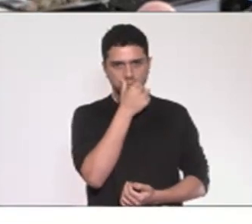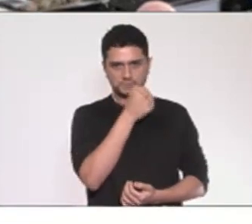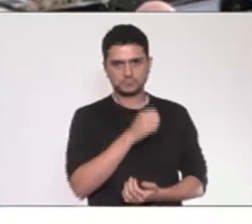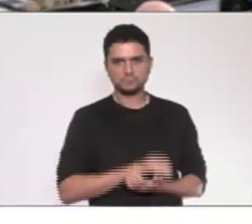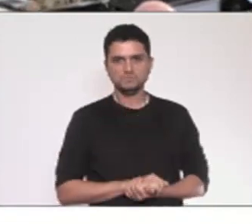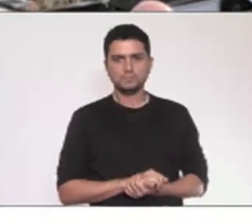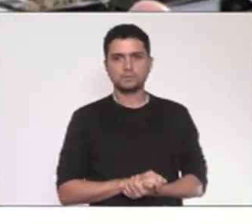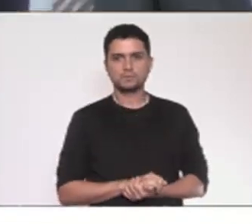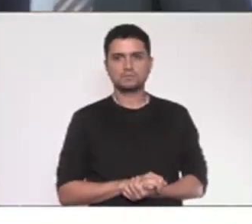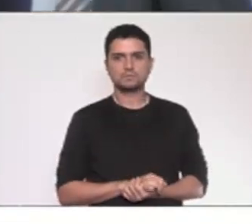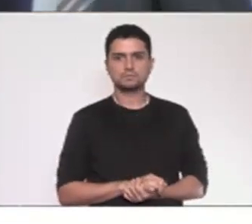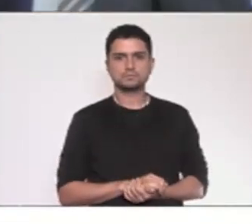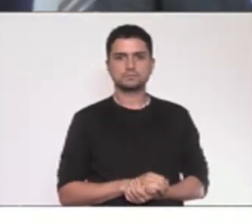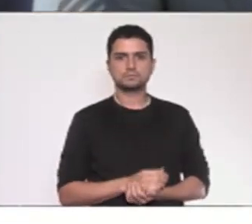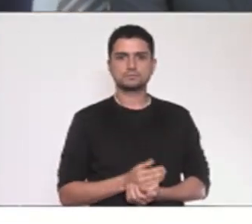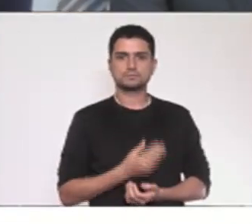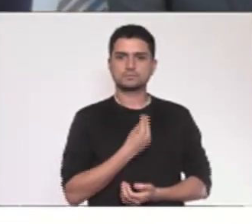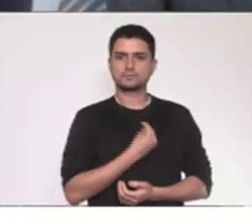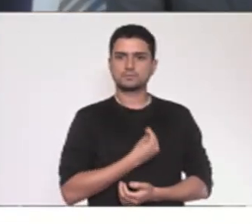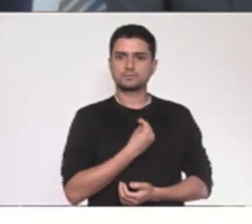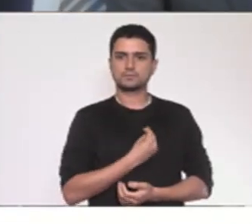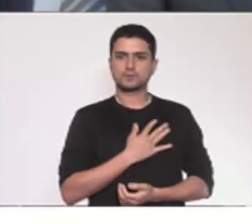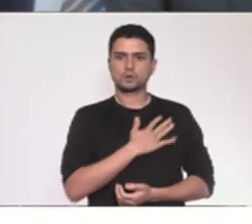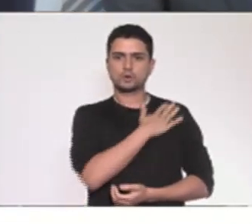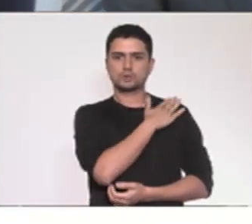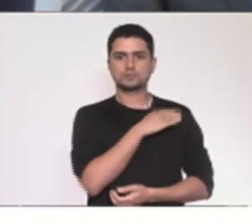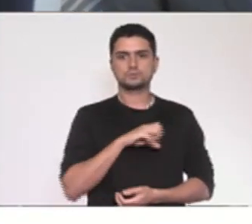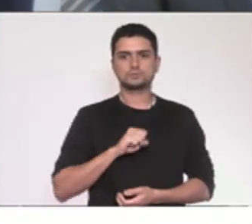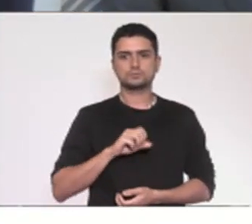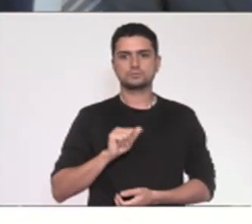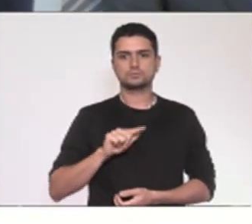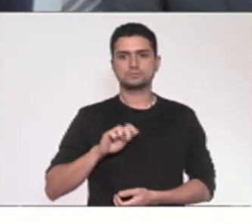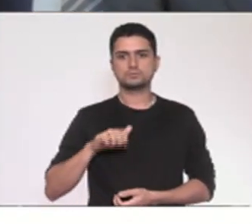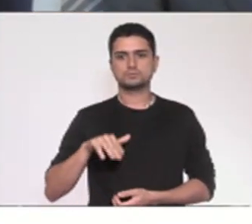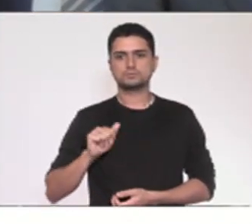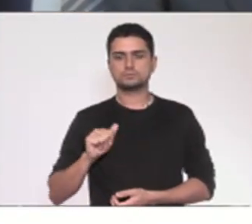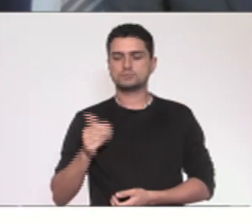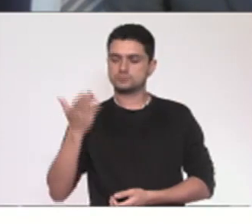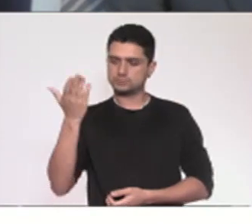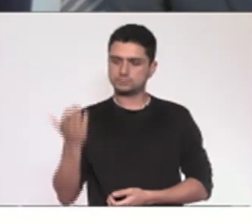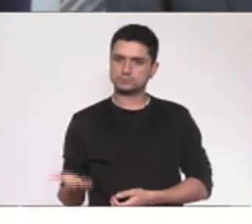Gostaria de consignar também a presença do meu amigo Coronel Salema.